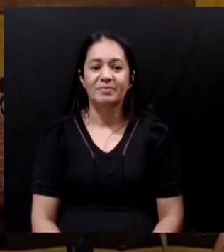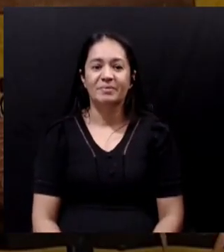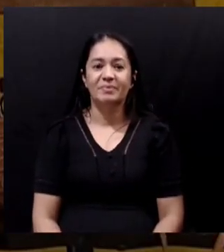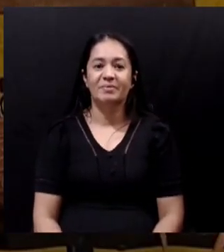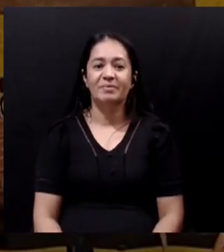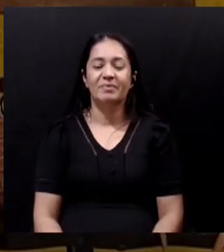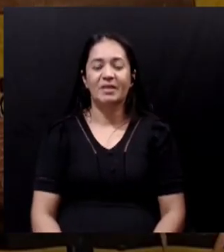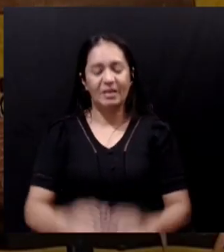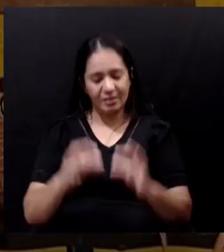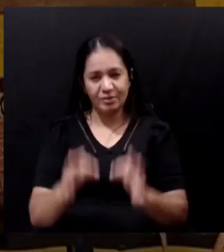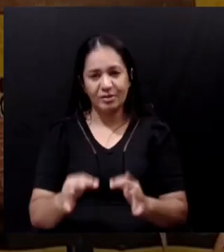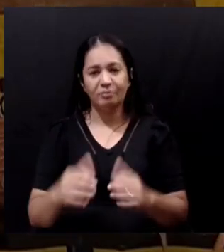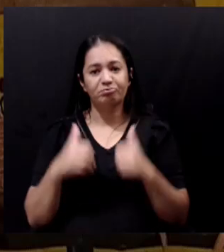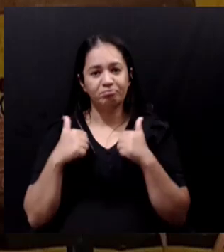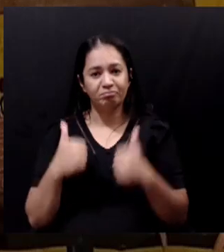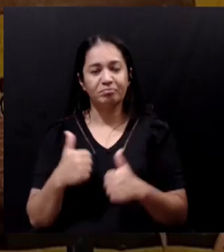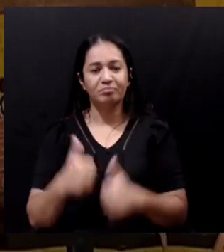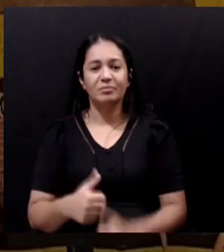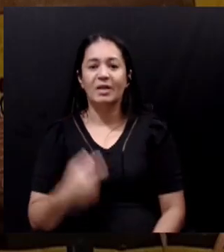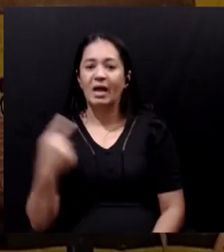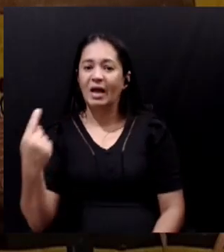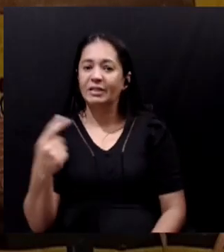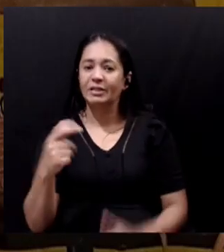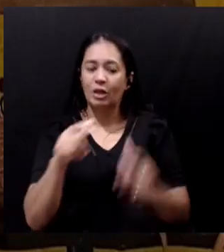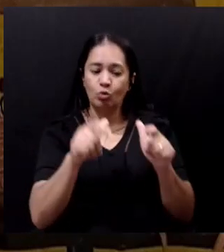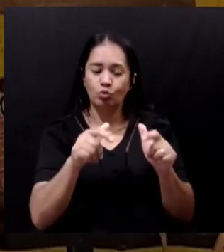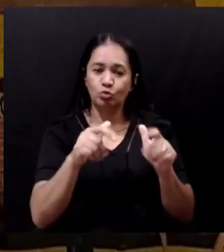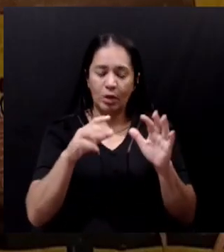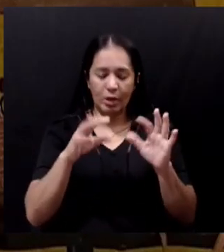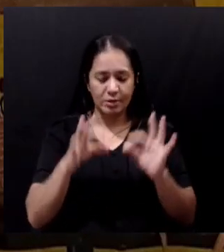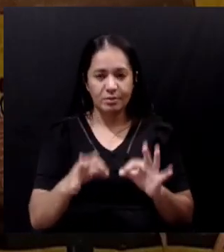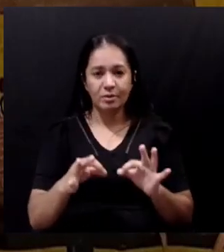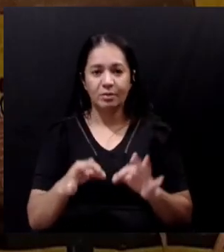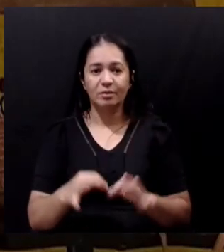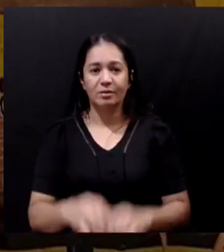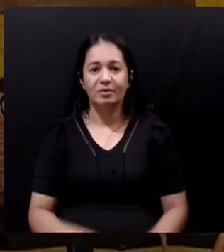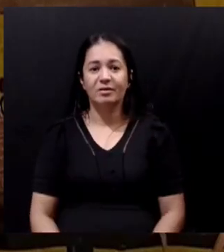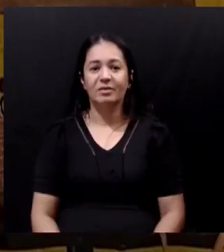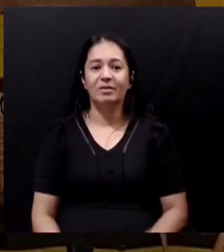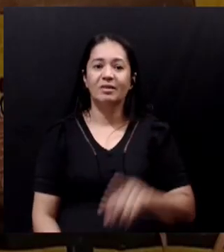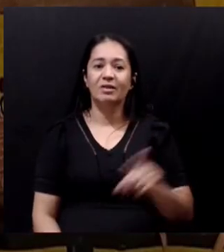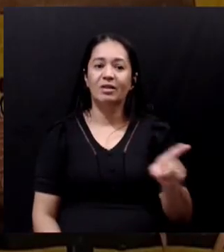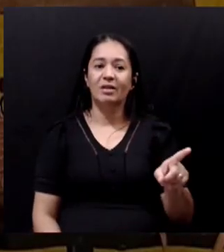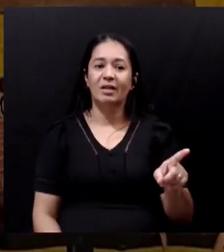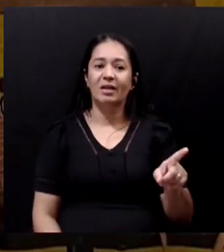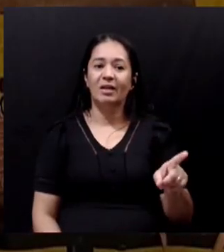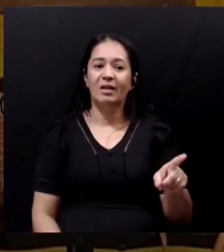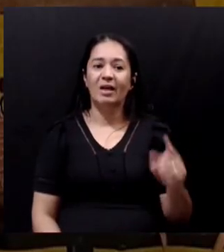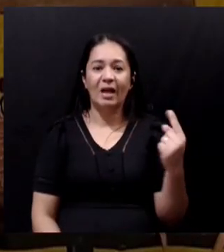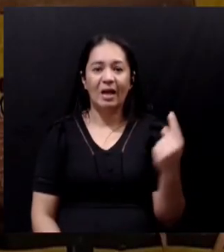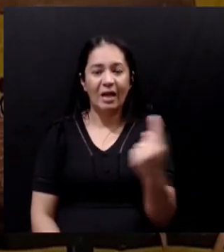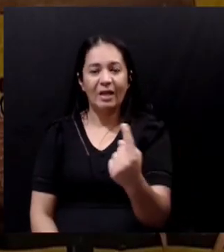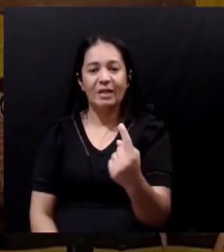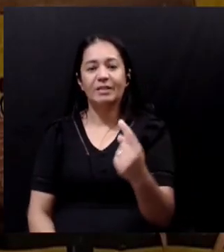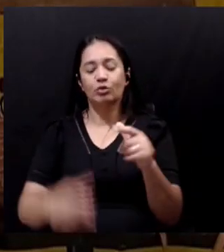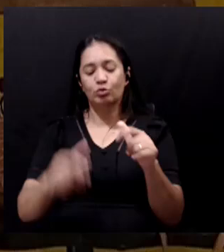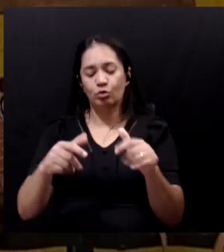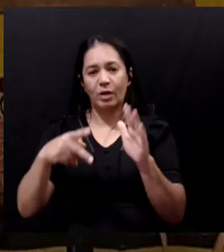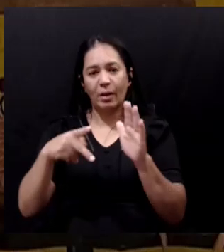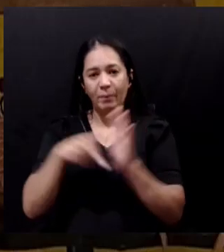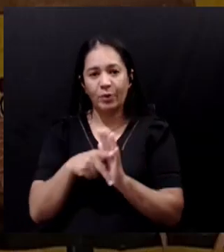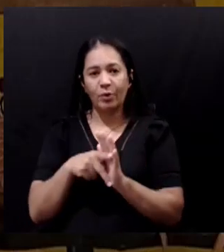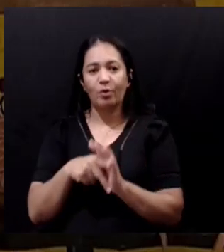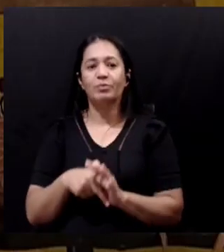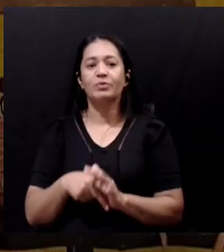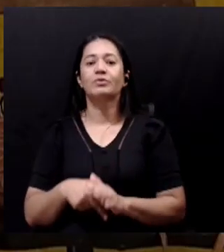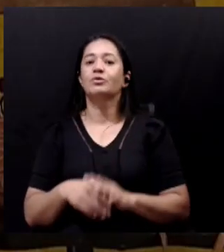dando certo. Cada um no seu lugar. No Carioca também essa ideia. Cada um está lá. O Carioca, a dona Nilda na cozinha, o Fábio na cozinha, o